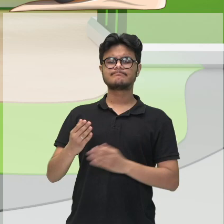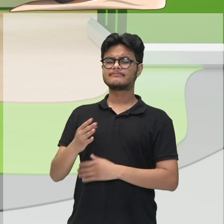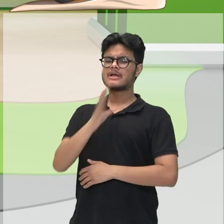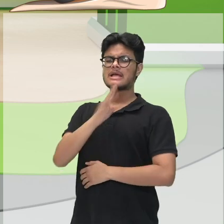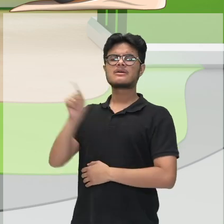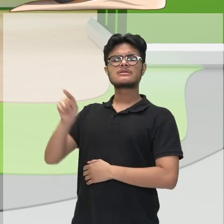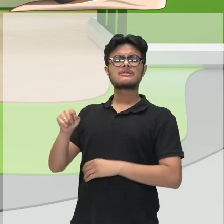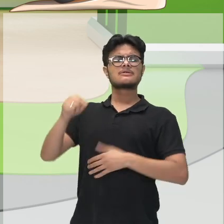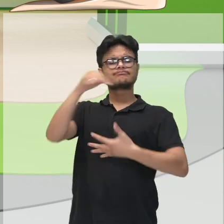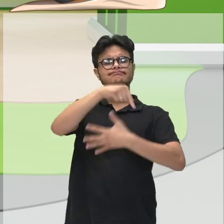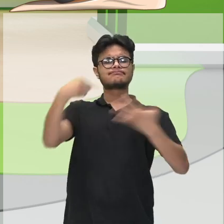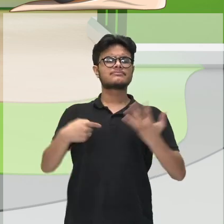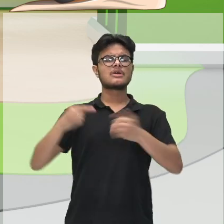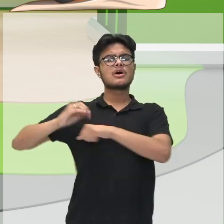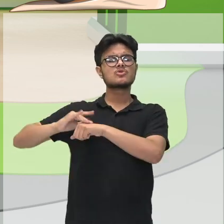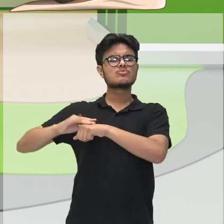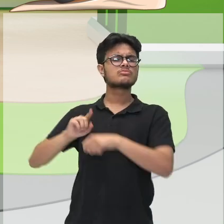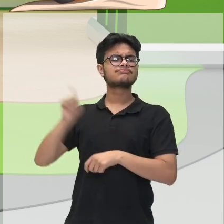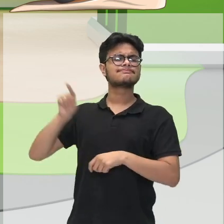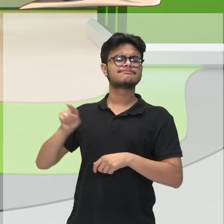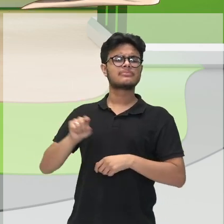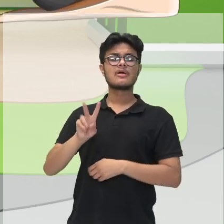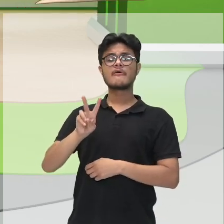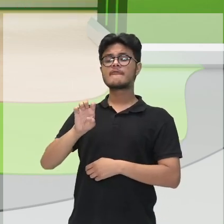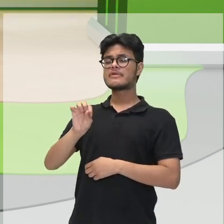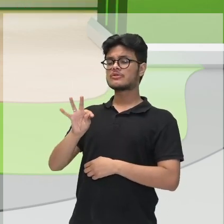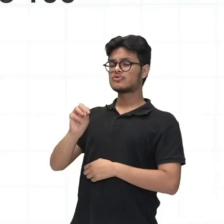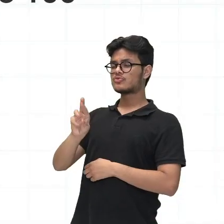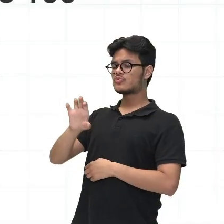quais são essas doenças e quais são esses vetores.